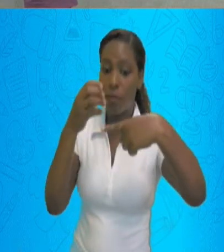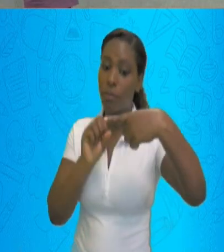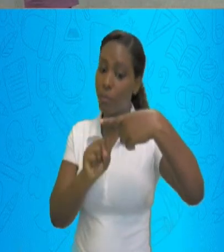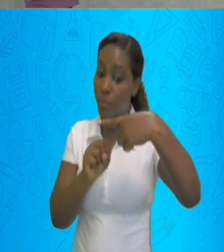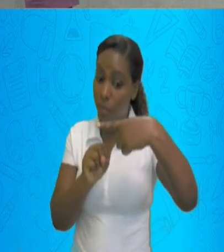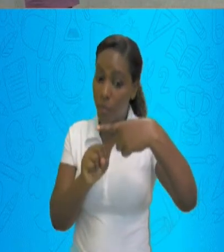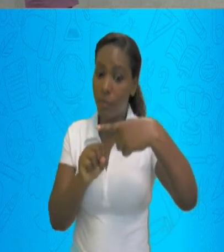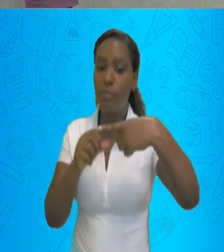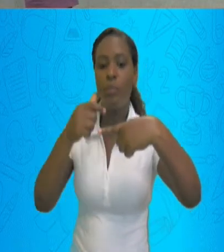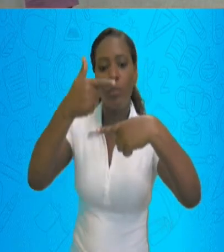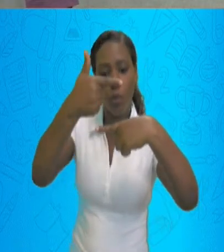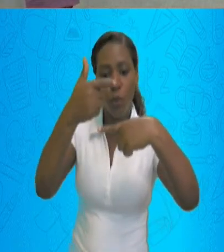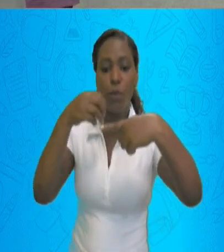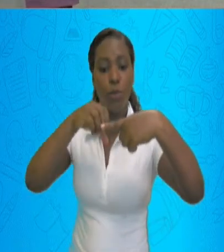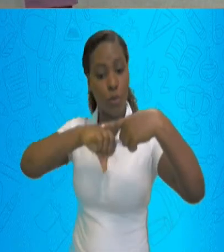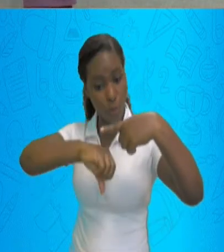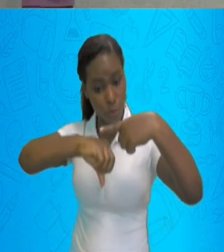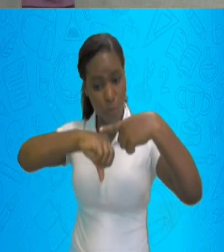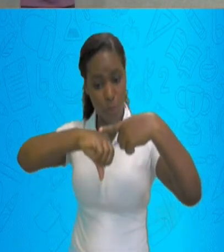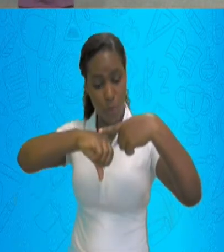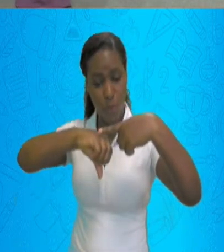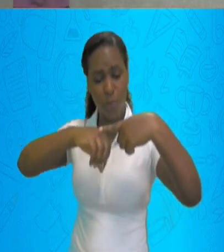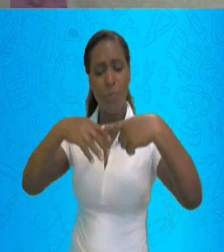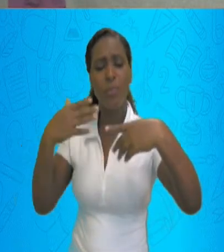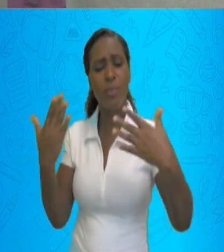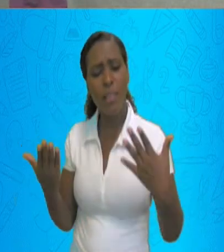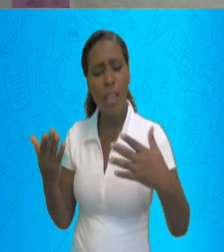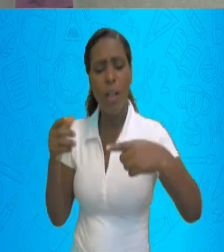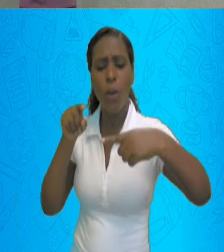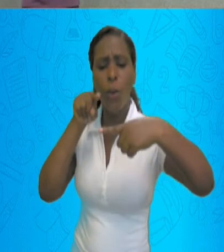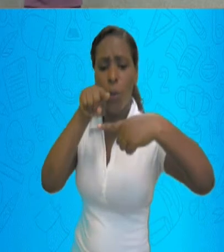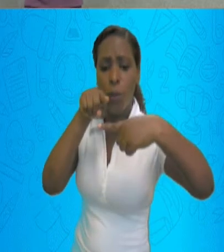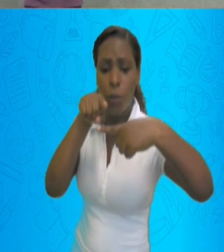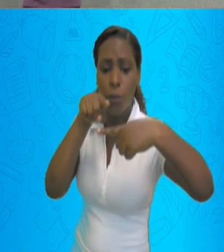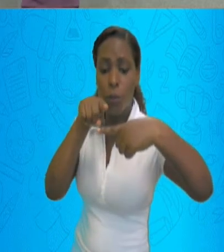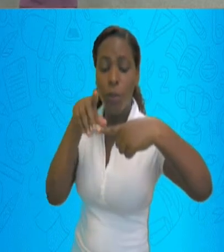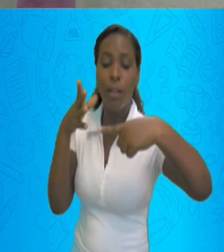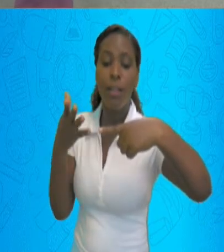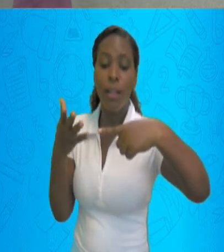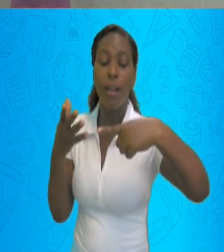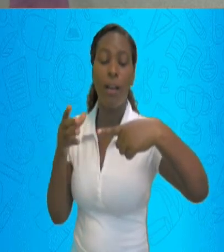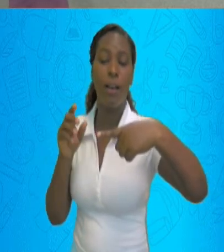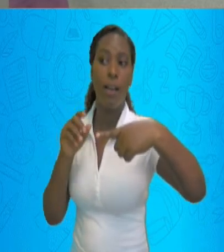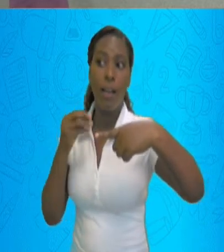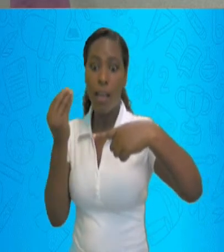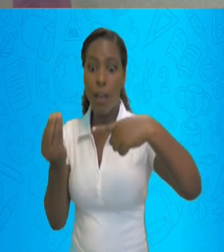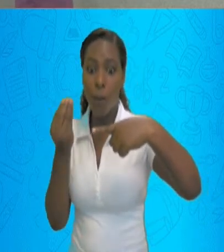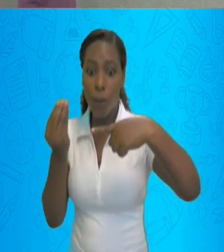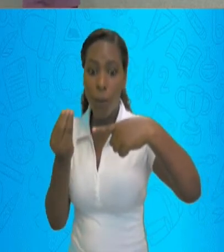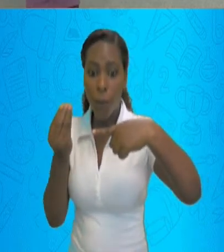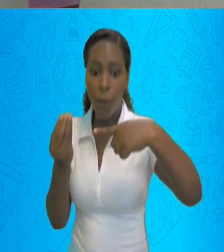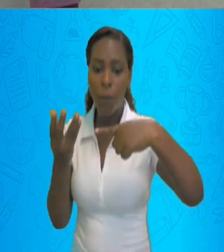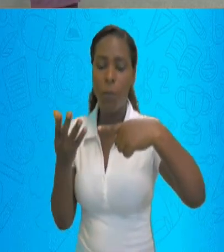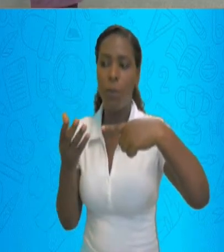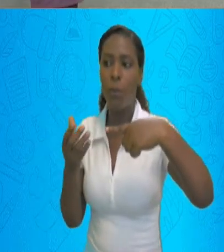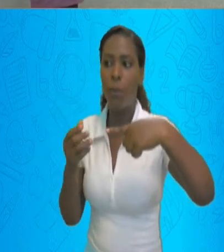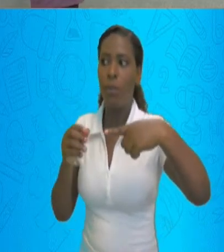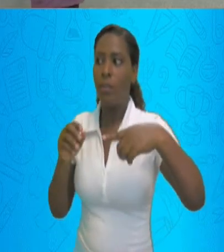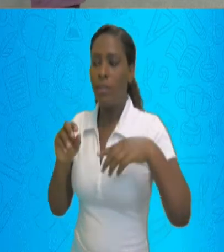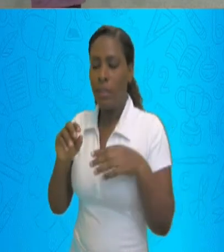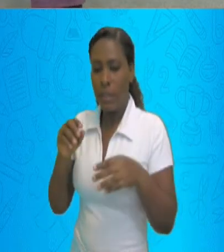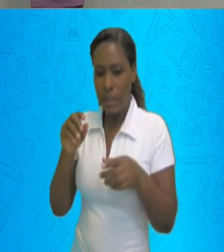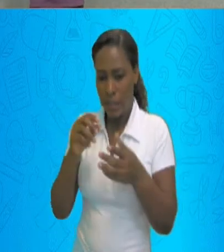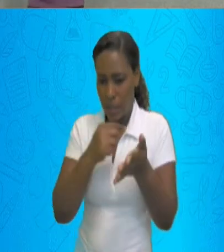4/8, 2/9. Então, o numerador nós falamos da mesma forma como escrevemos normal.